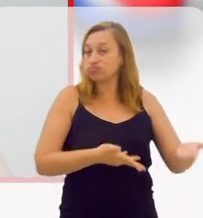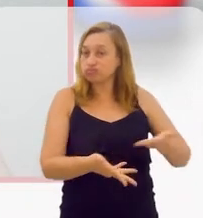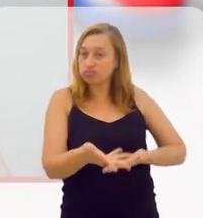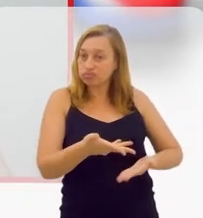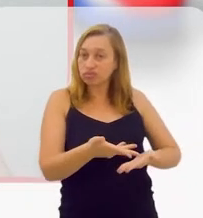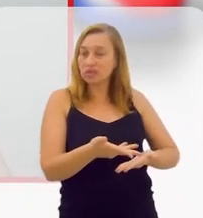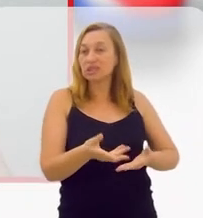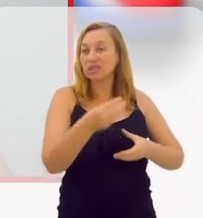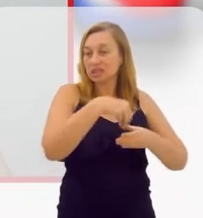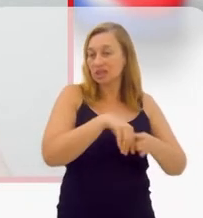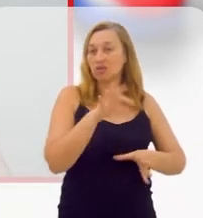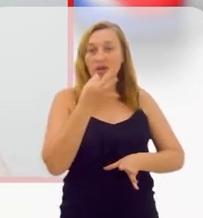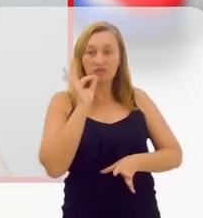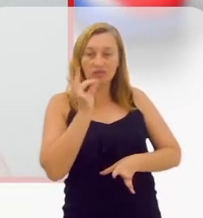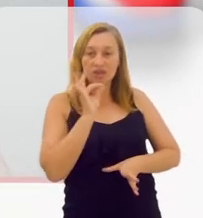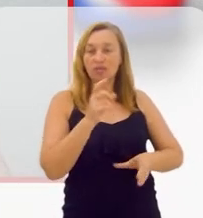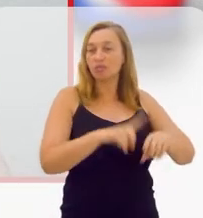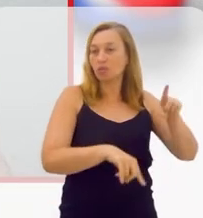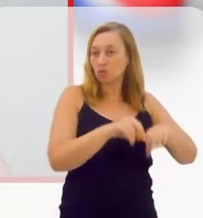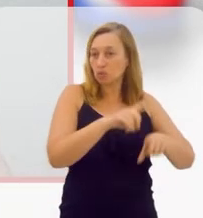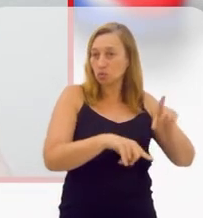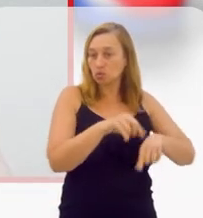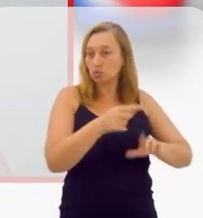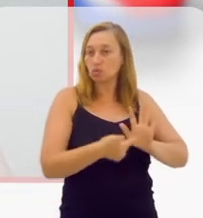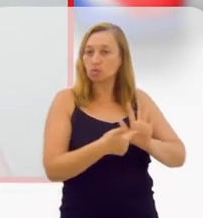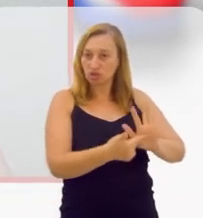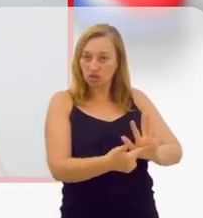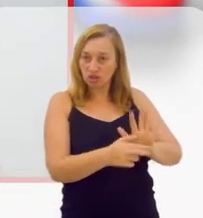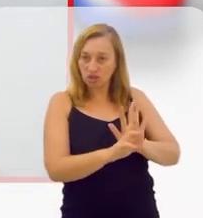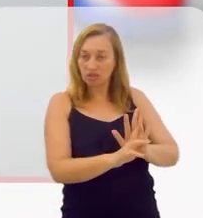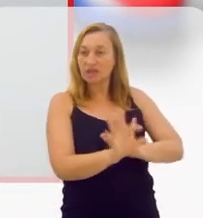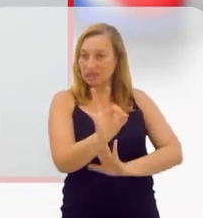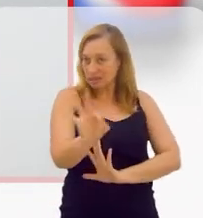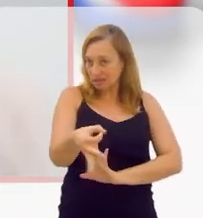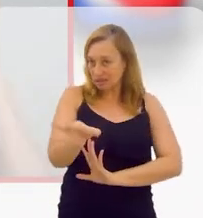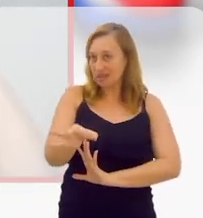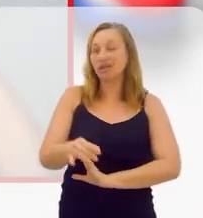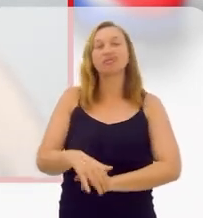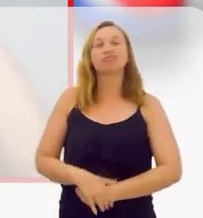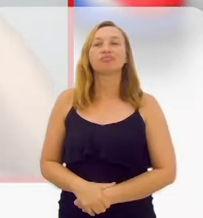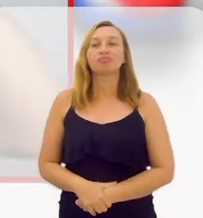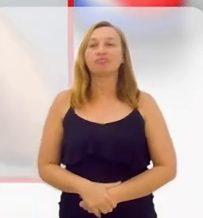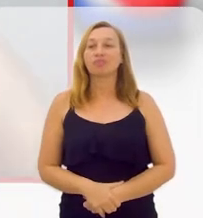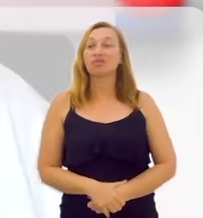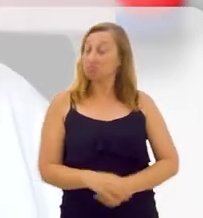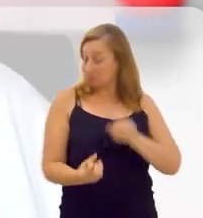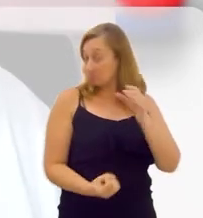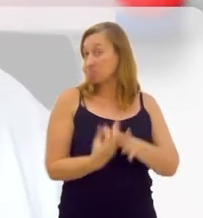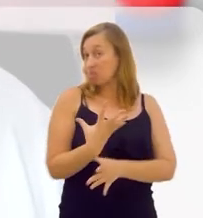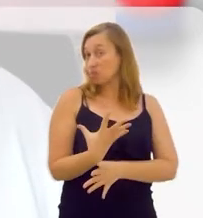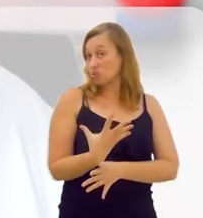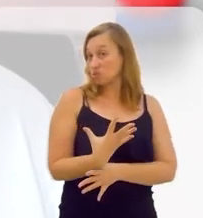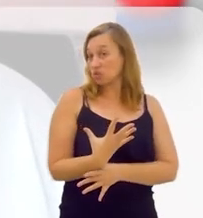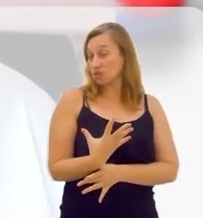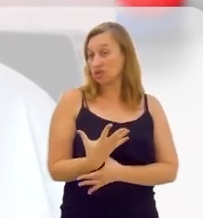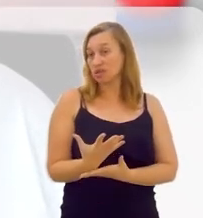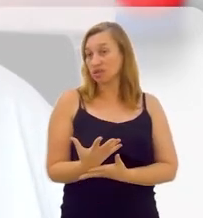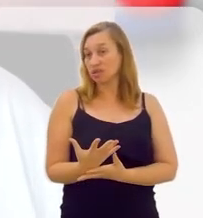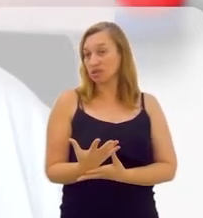colaborativo dentro do café para poder expor Isso. aí os produtos locais, é isso? Isso mesmo. Elas